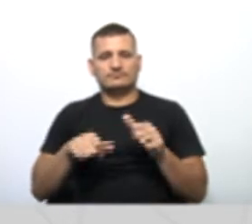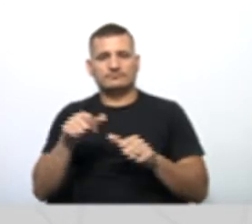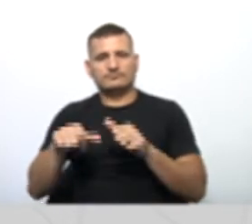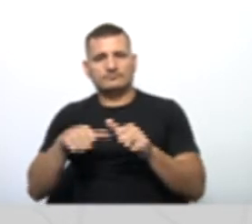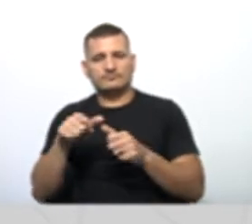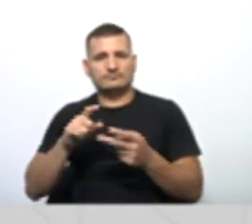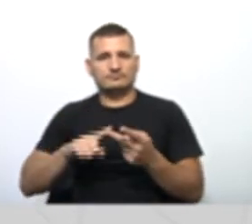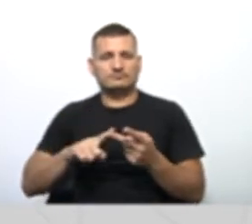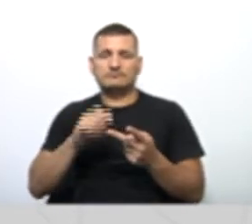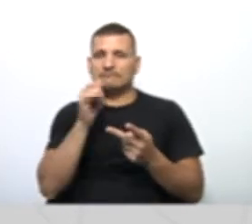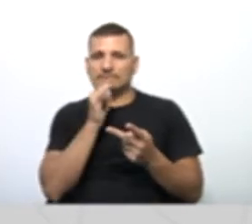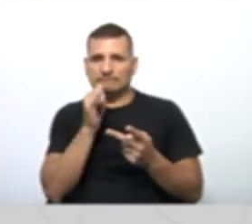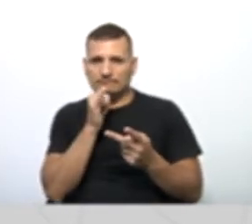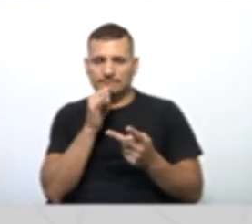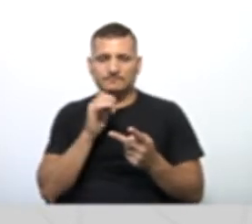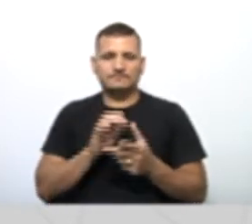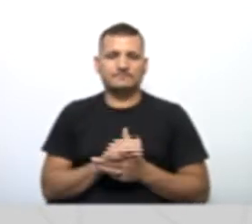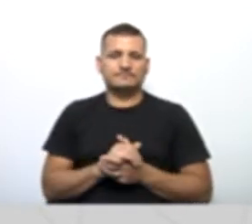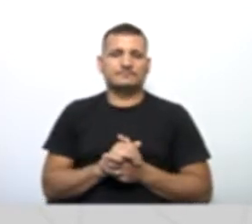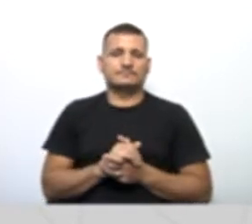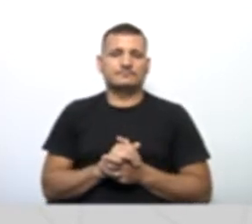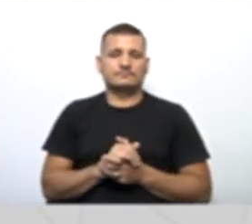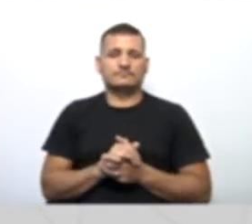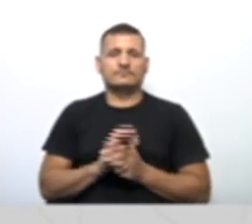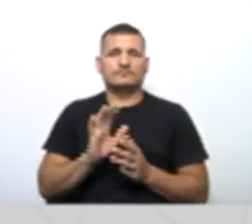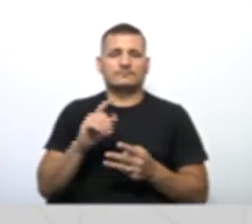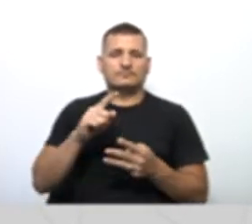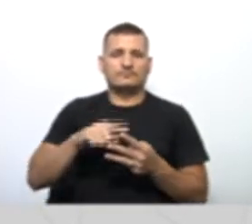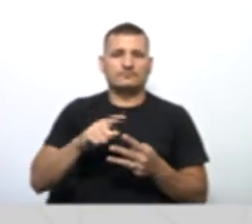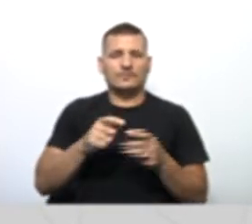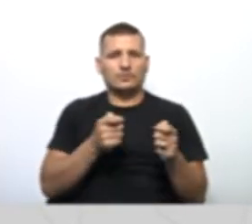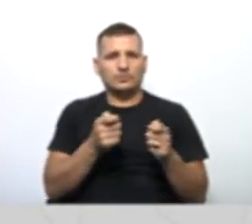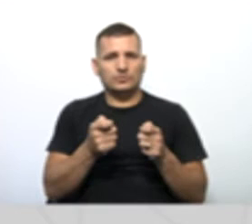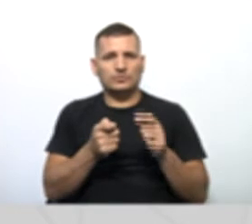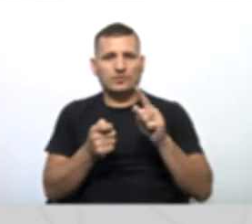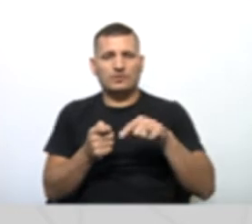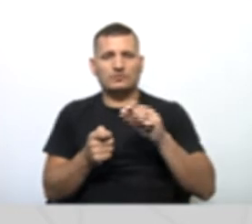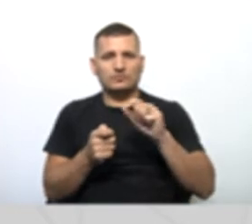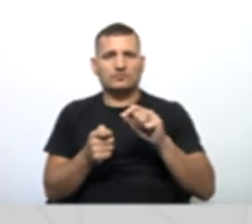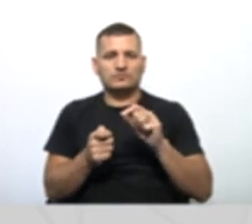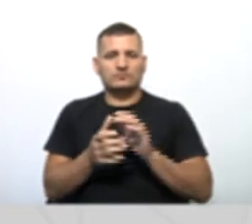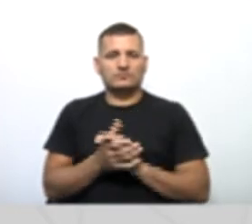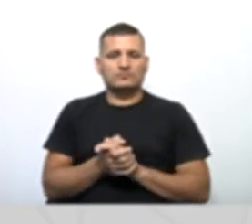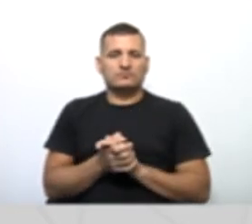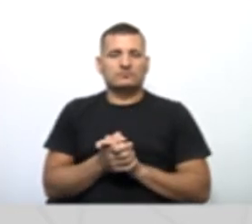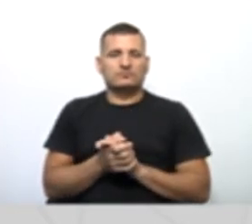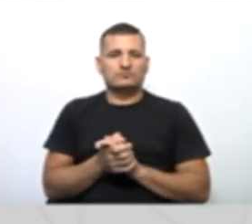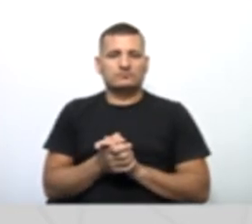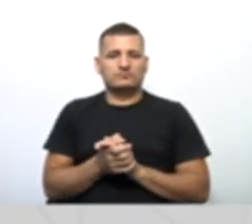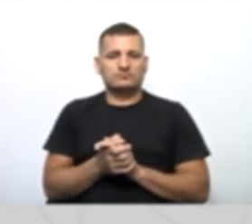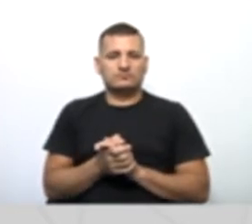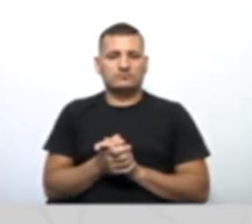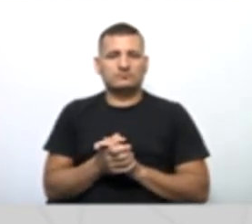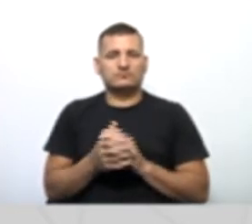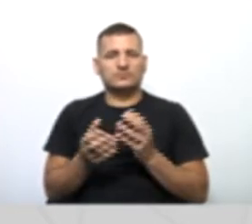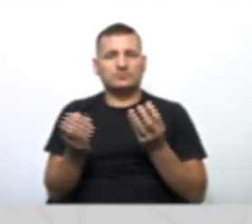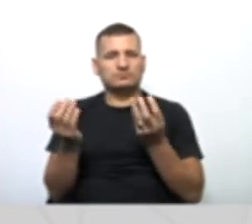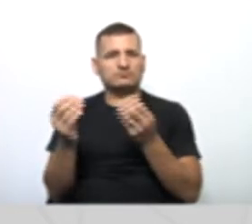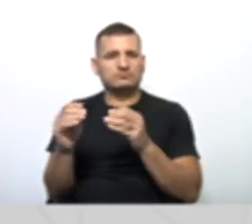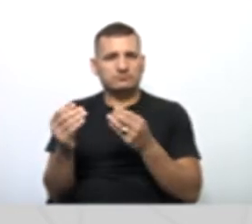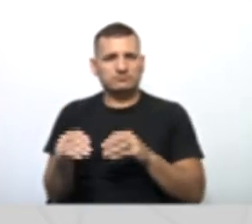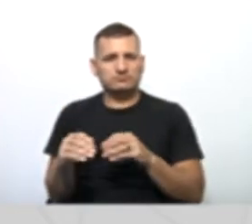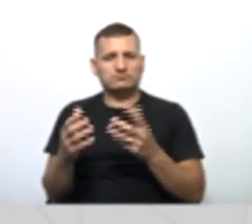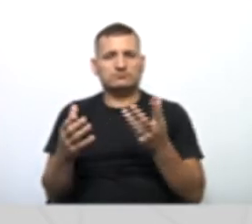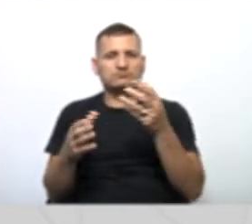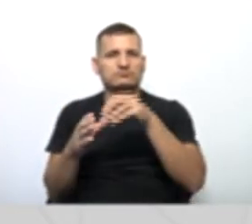né? Que a função, né, desses controles é prevenir que modificações, sob forma de inserções ou